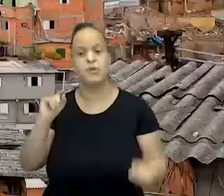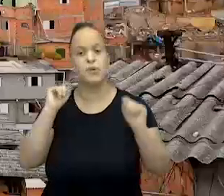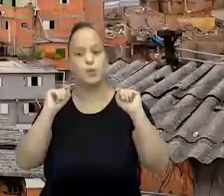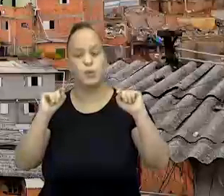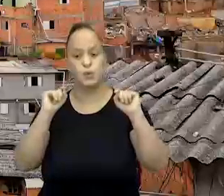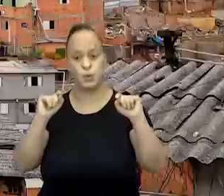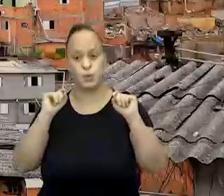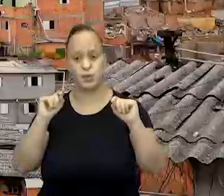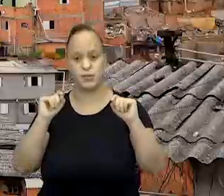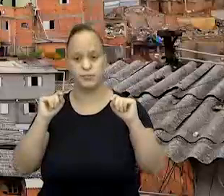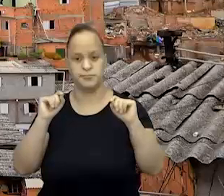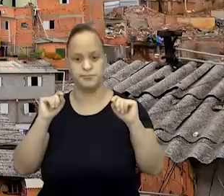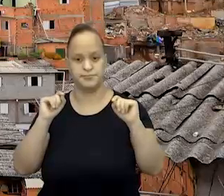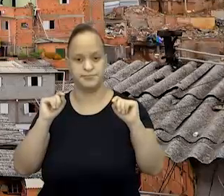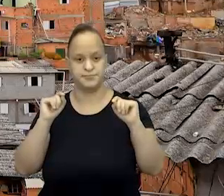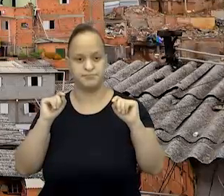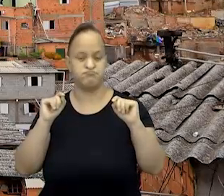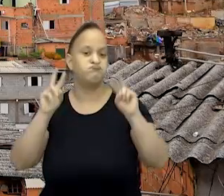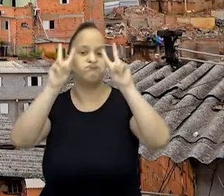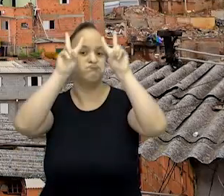falar, sobre